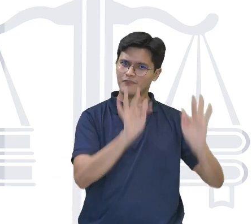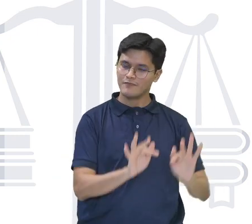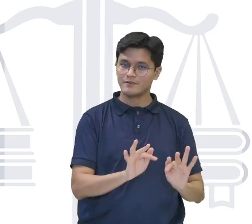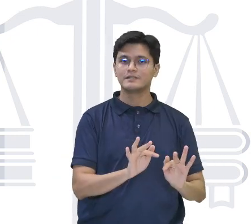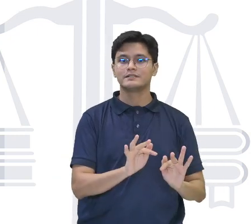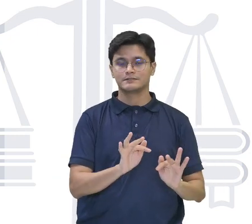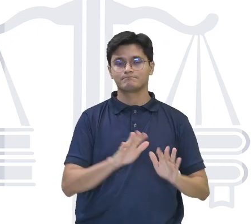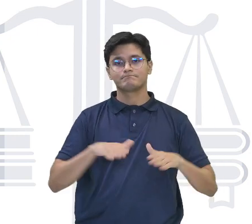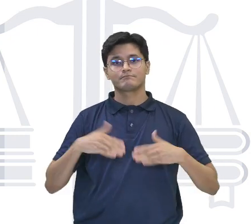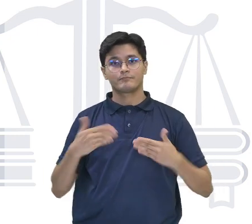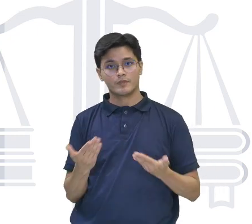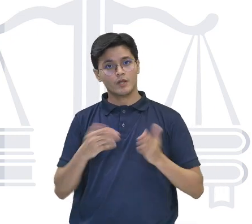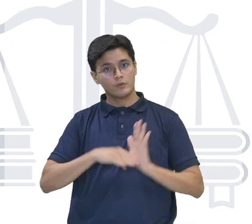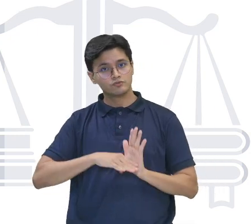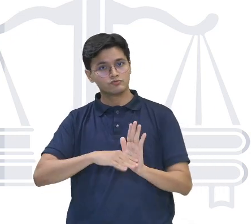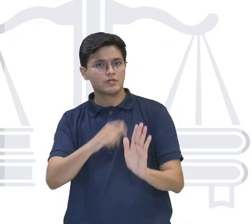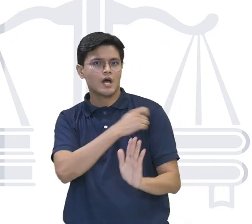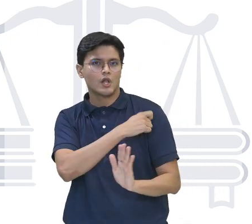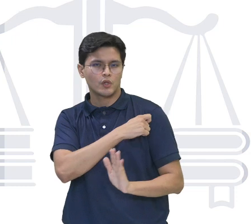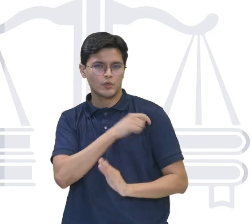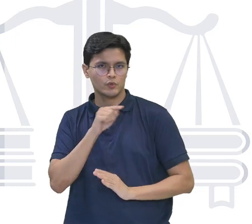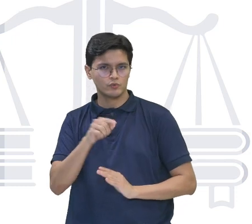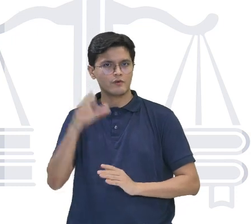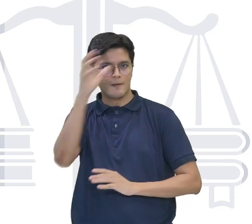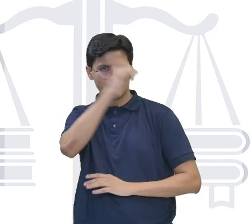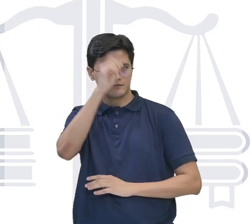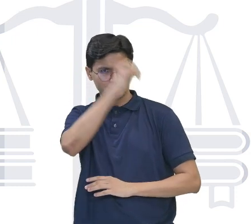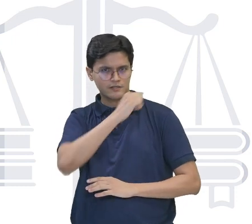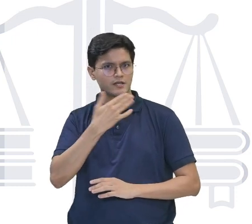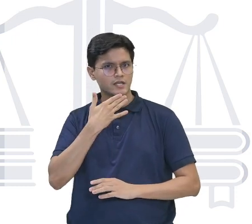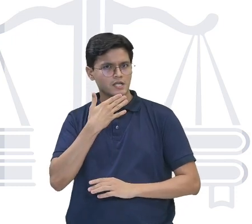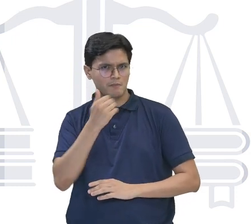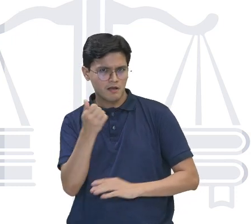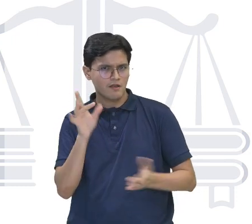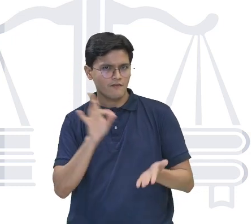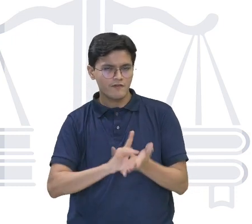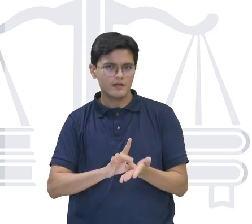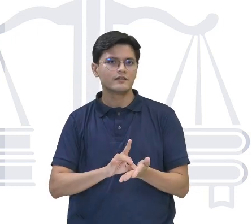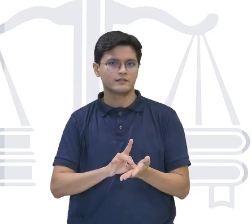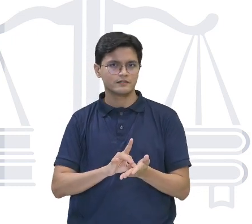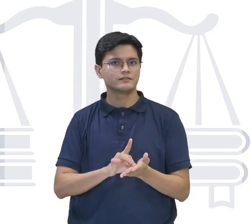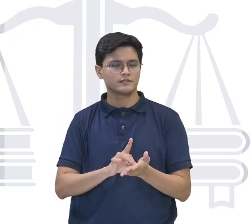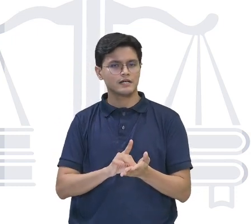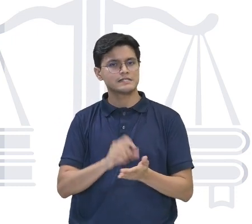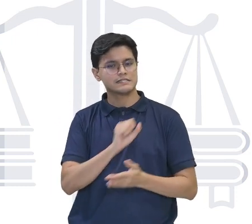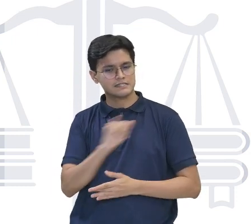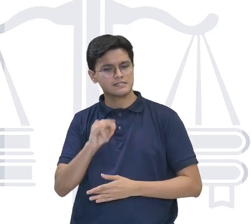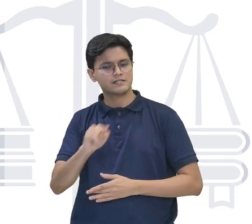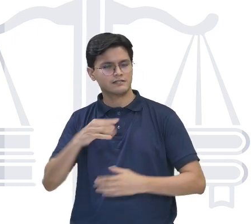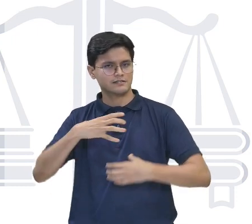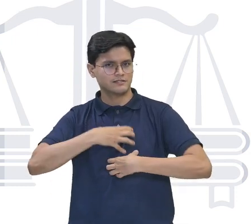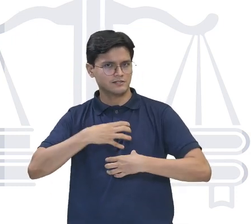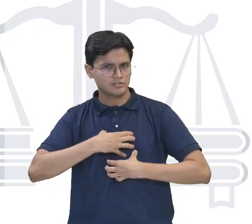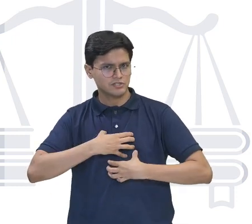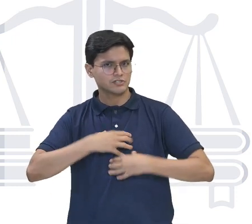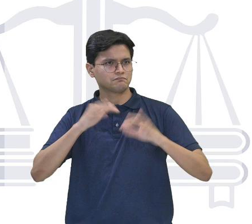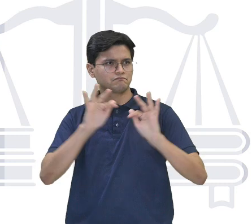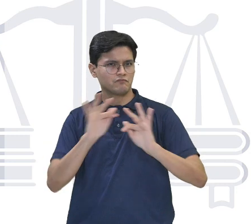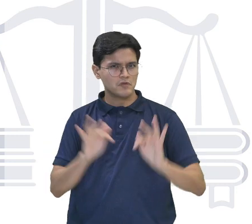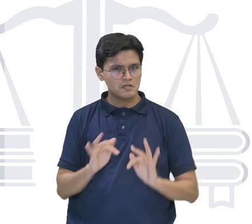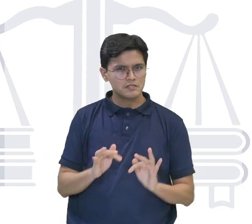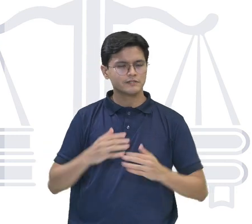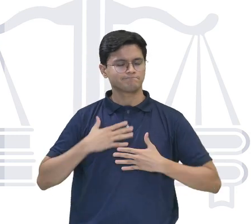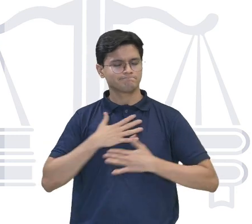eles saem com esse sentimento de satisfação, a chance que a gente tem de fazer com que eles aprendam